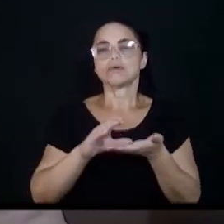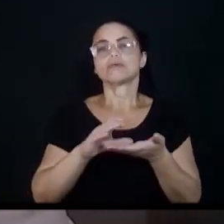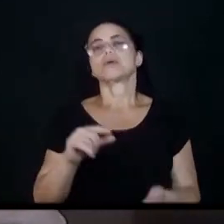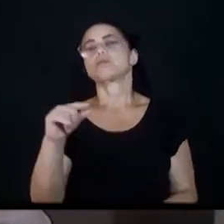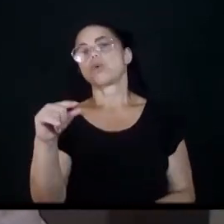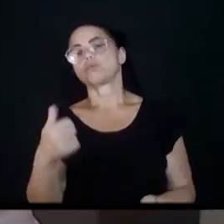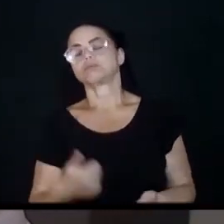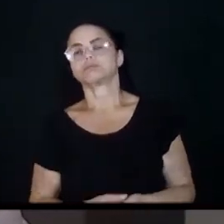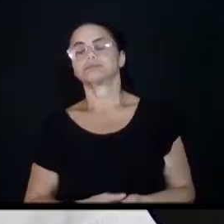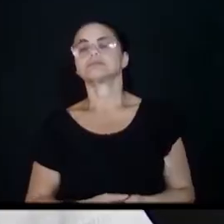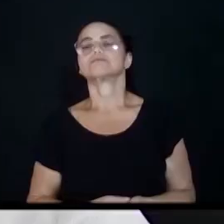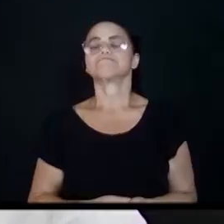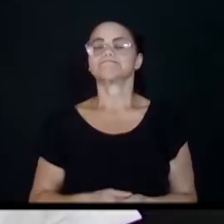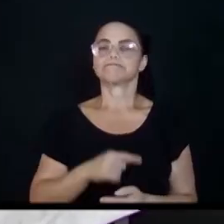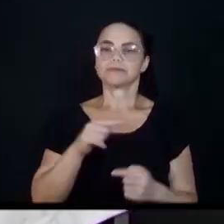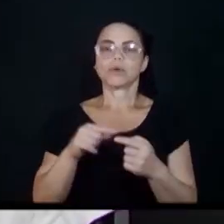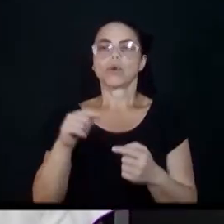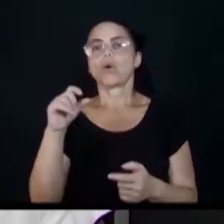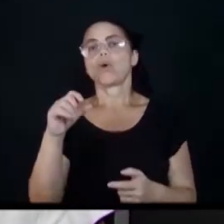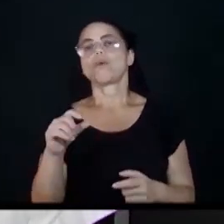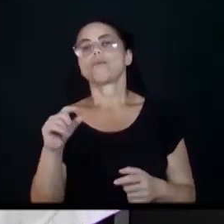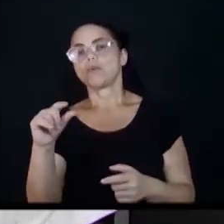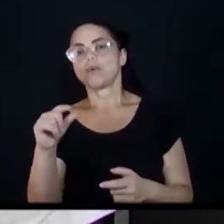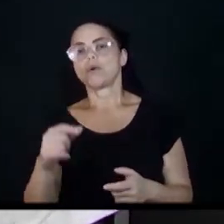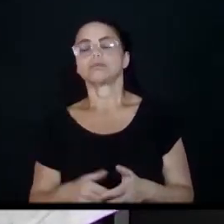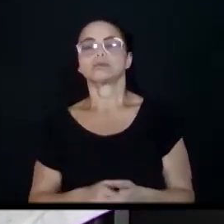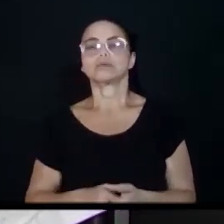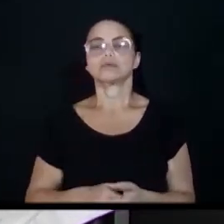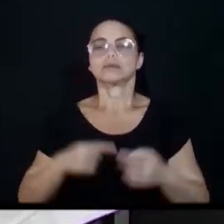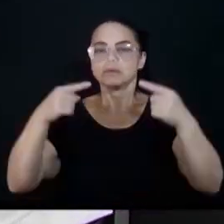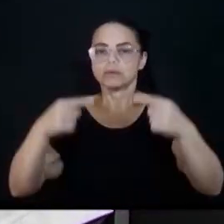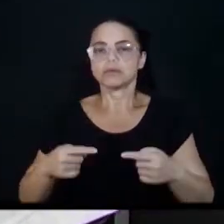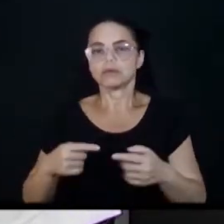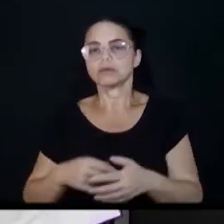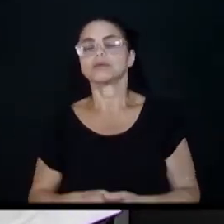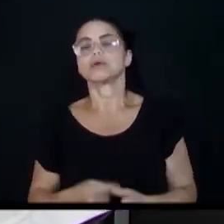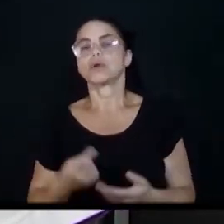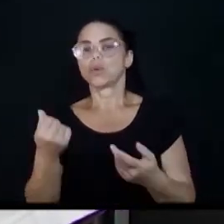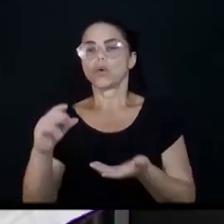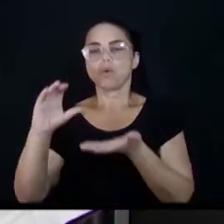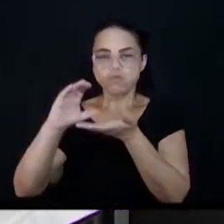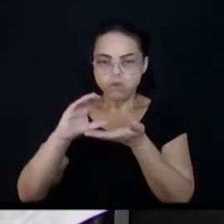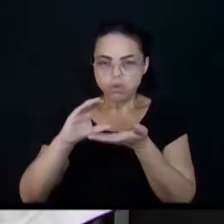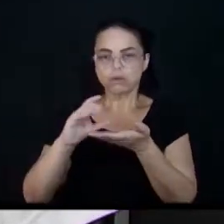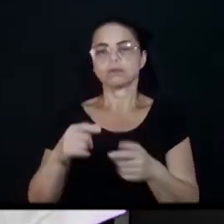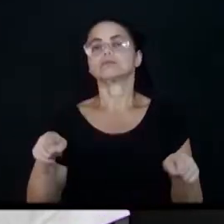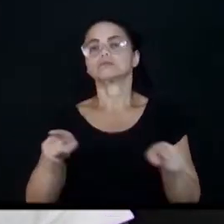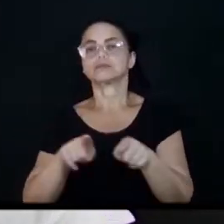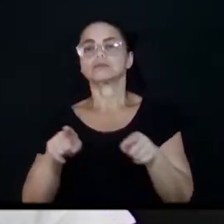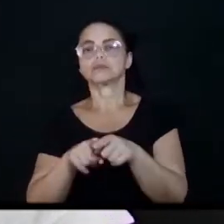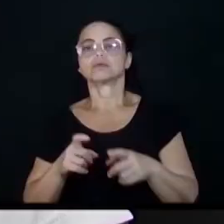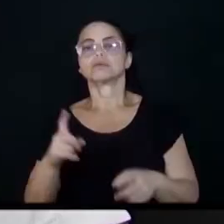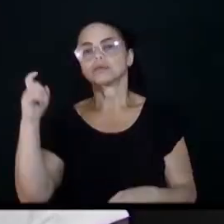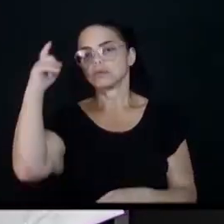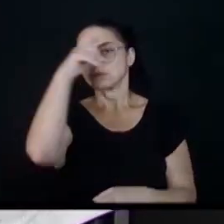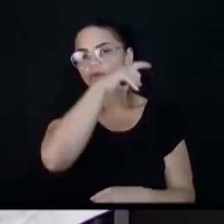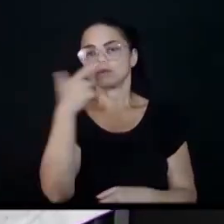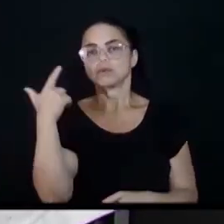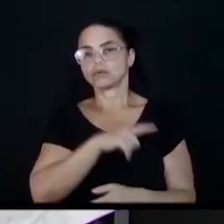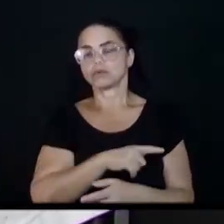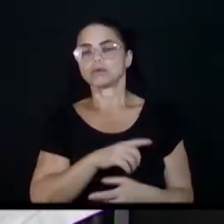menor. Então, o desafio fica mesmo nos recursos financeiros e também a dificuldade de conseguirmos parceiros